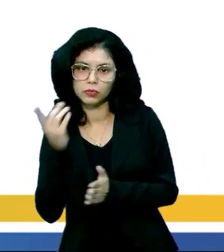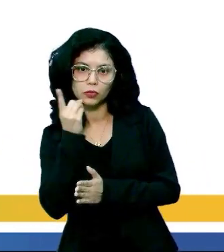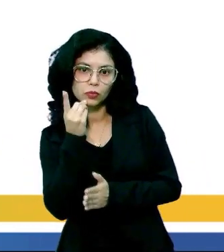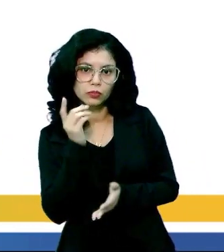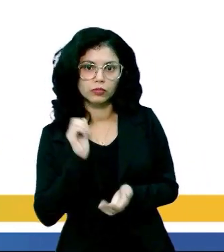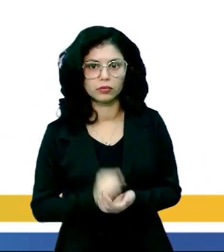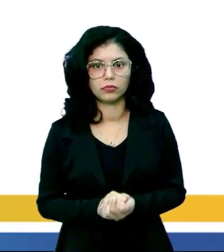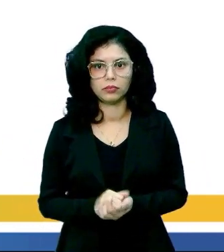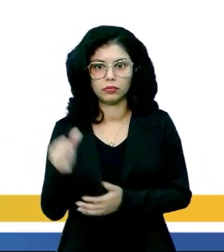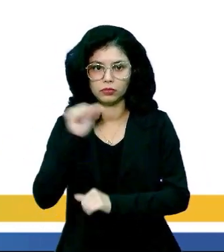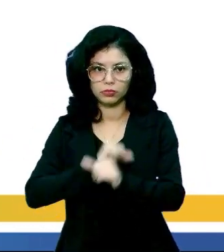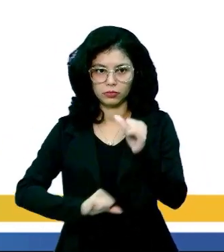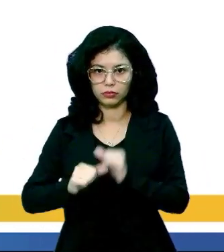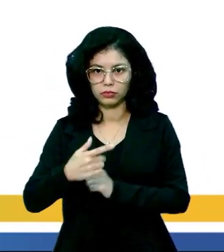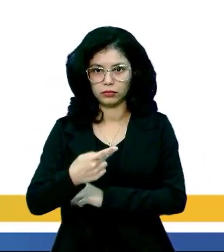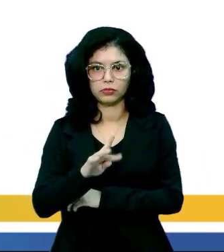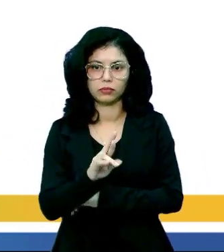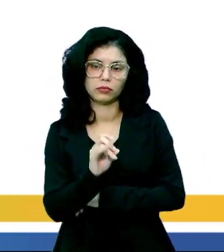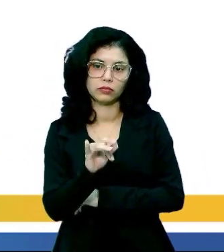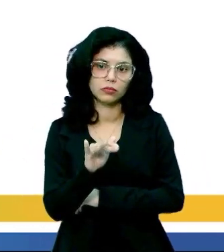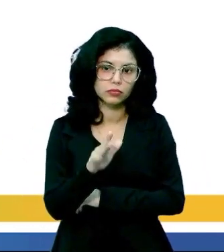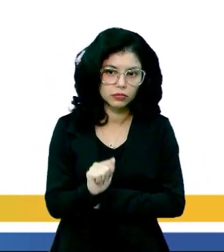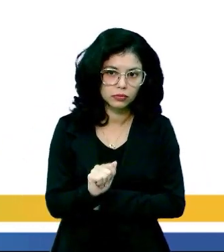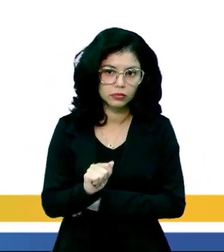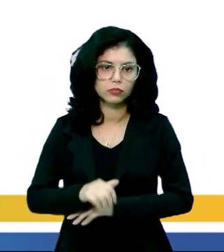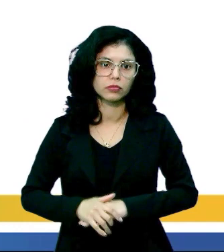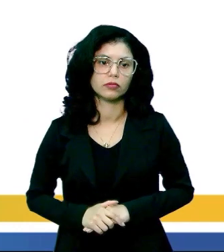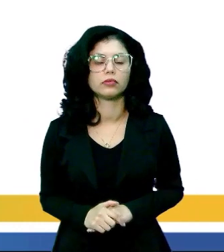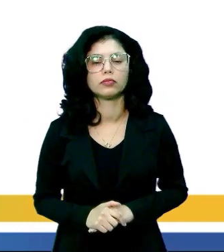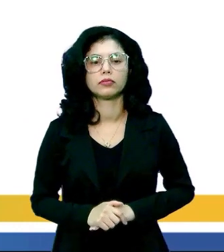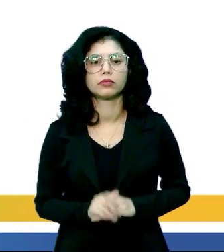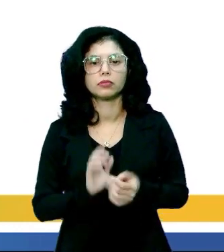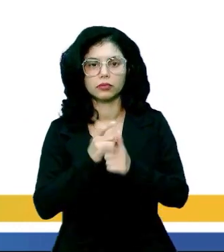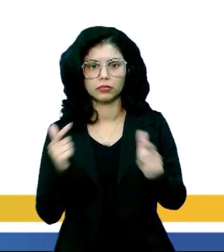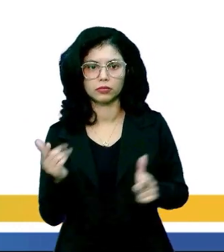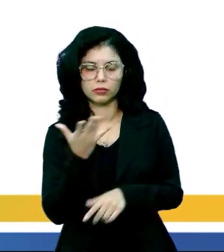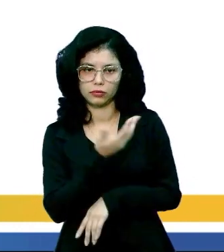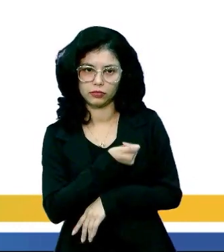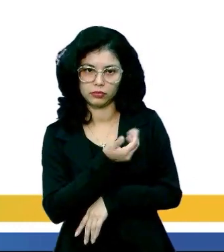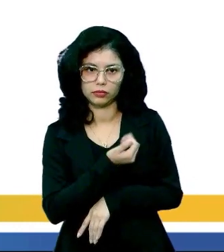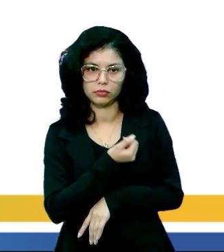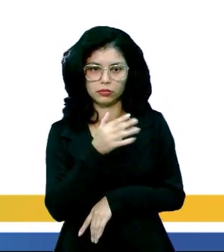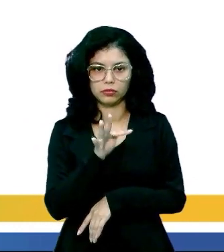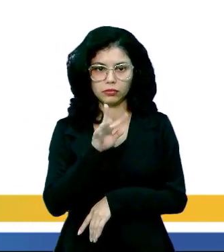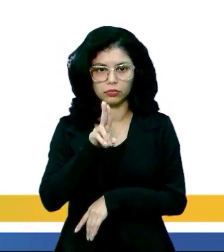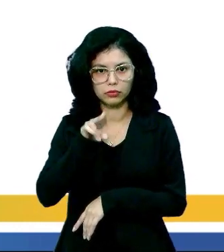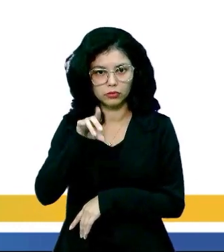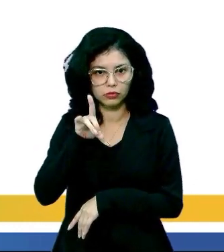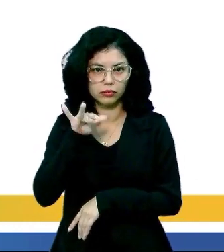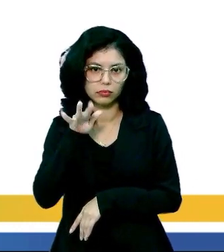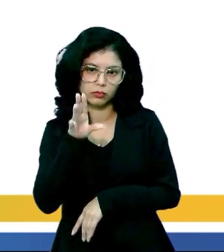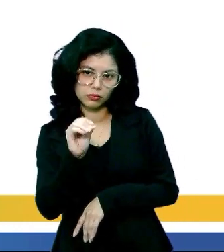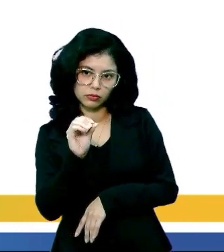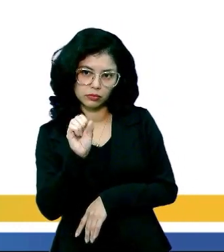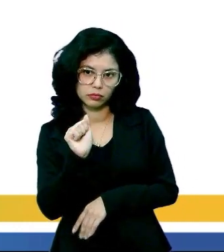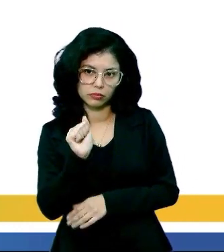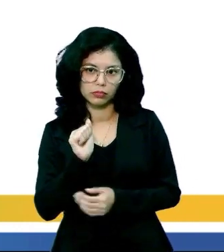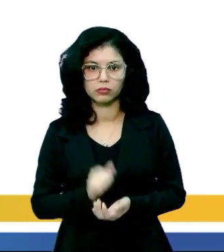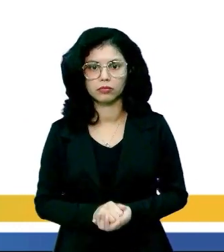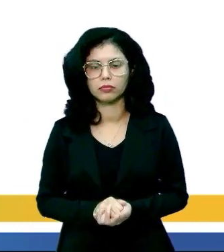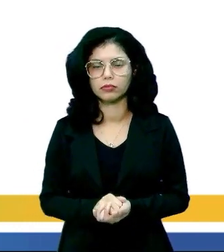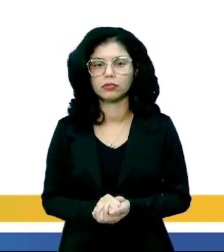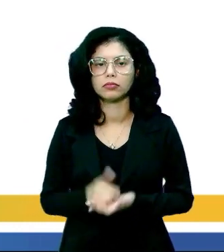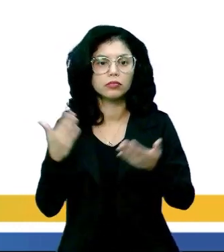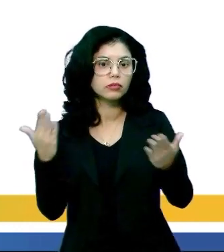e dias, são inversamente proporcionais a grandezas, números de